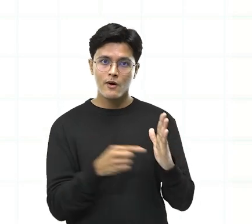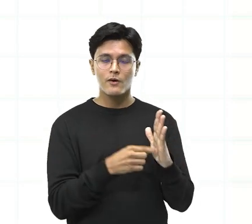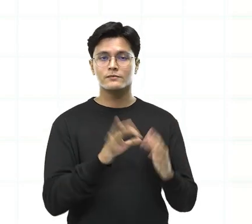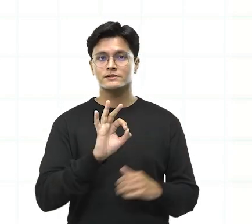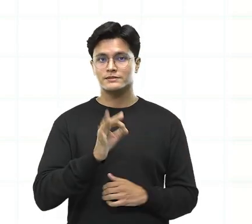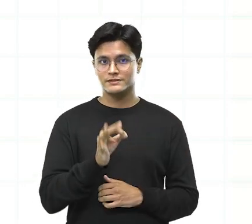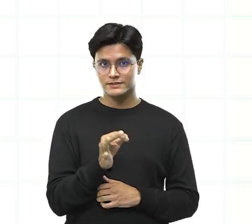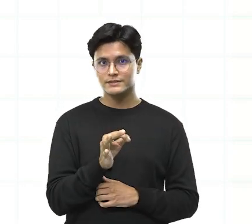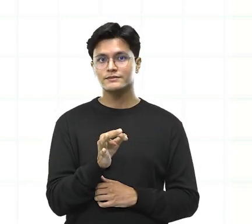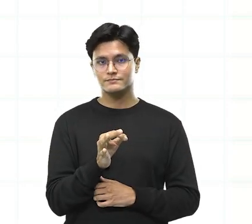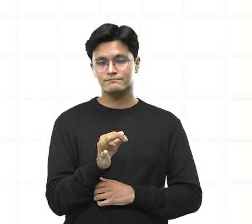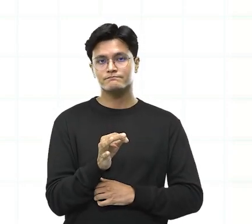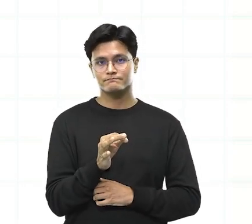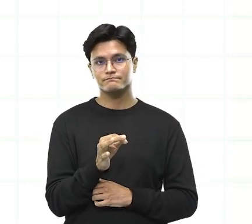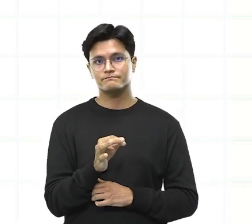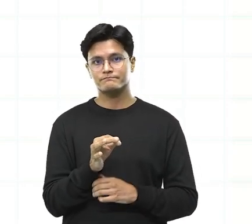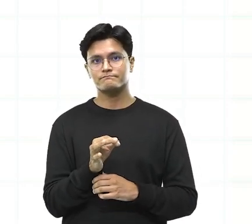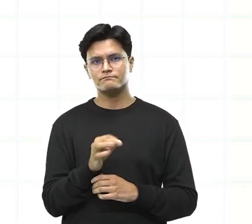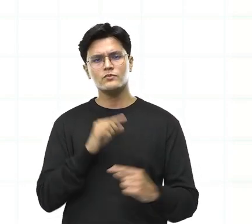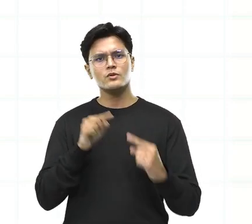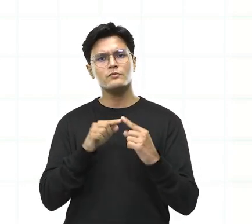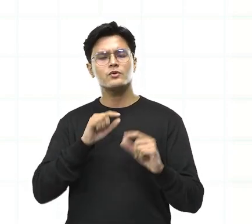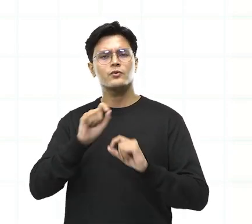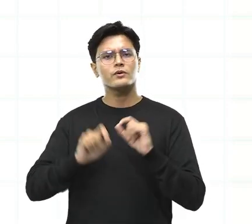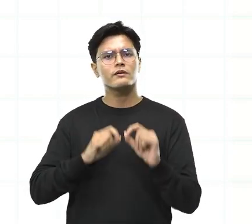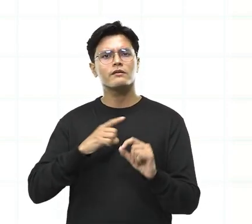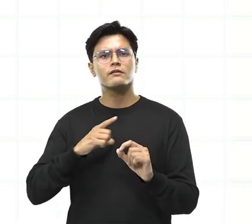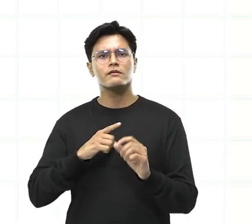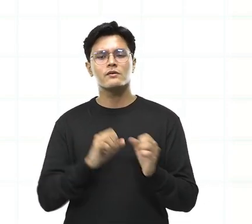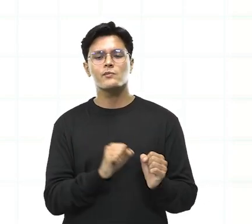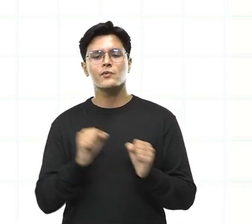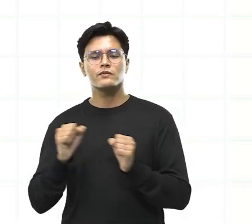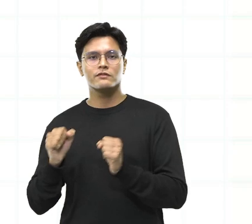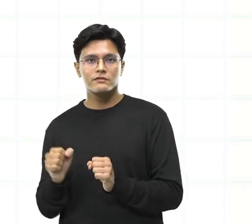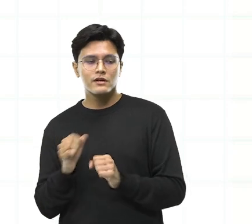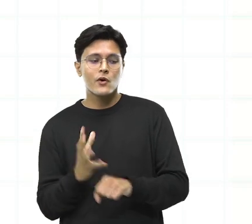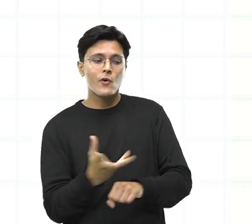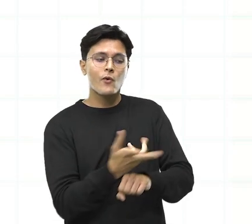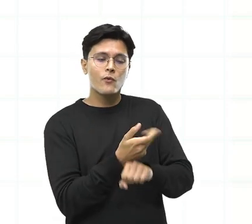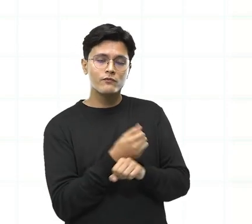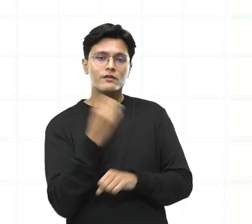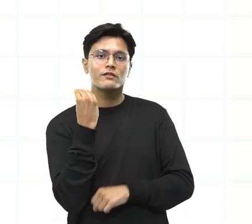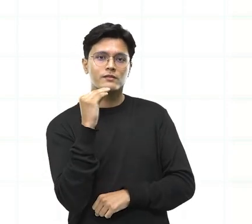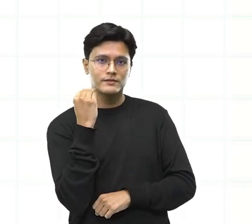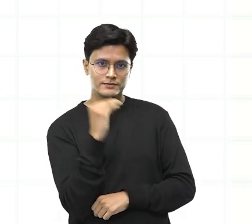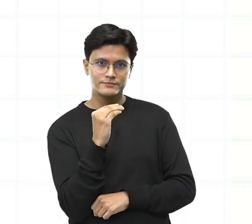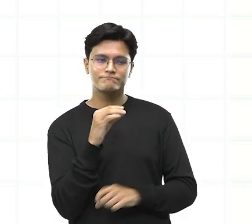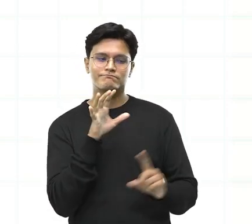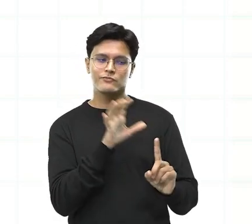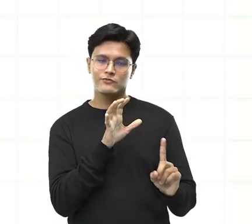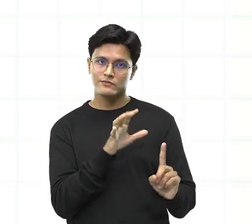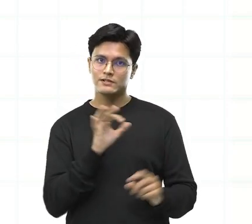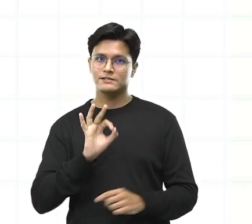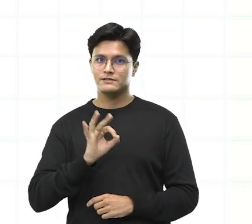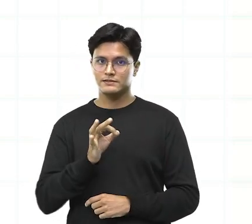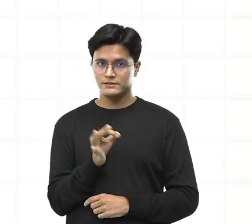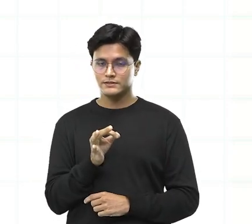tenha, então, aí, né, esse poder de persuasão. Qual é, então,